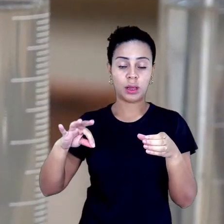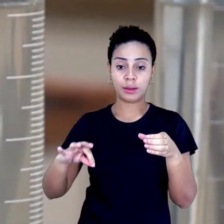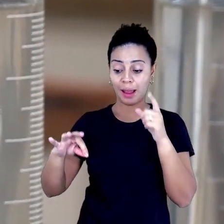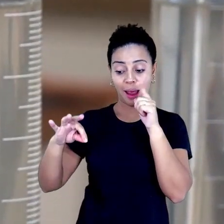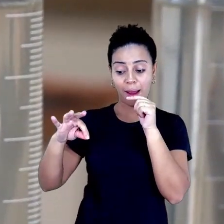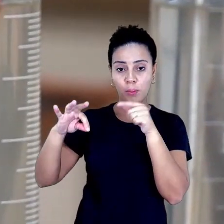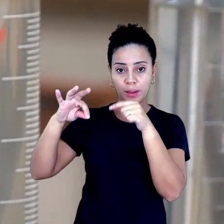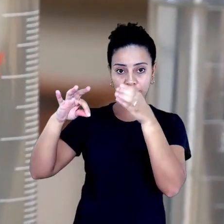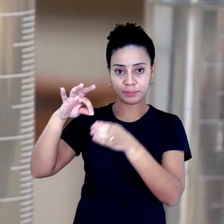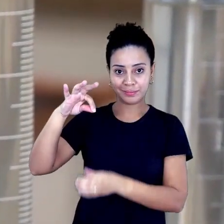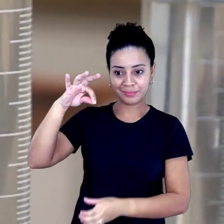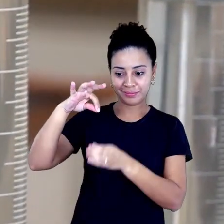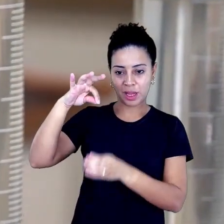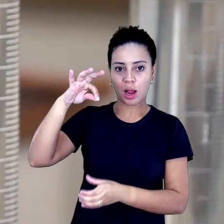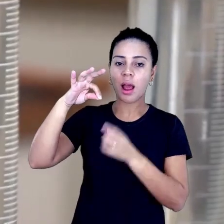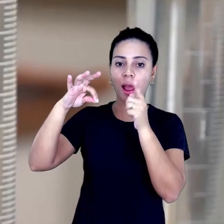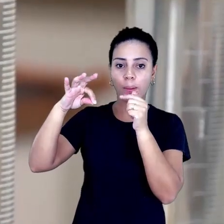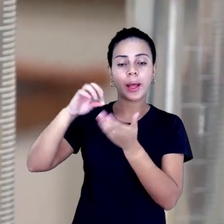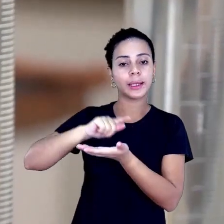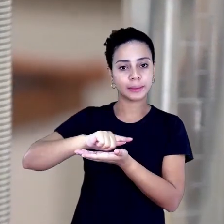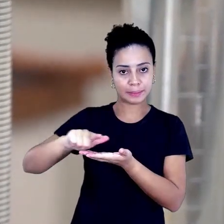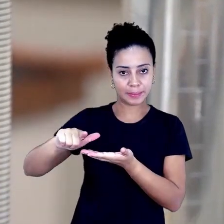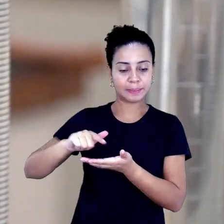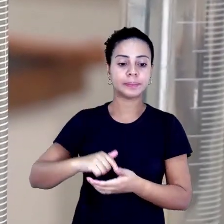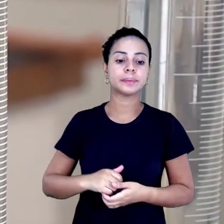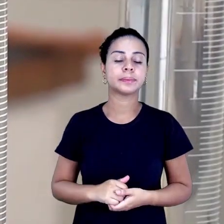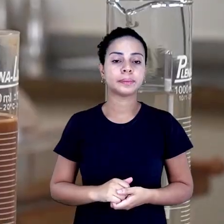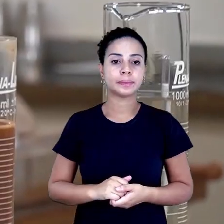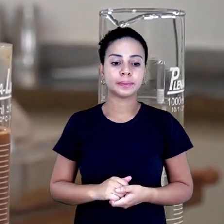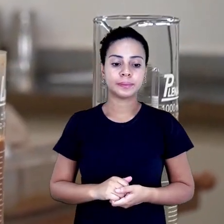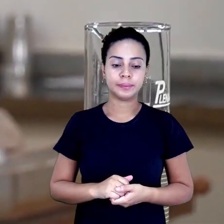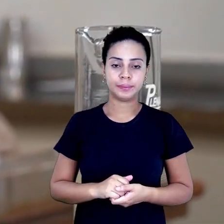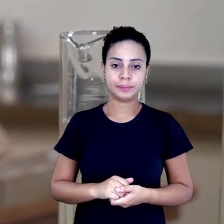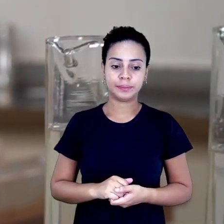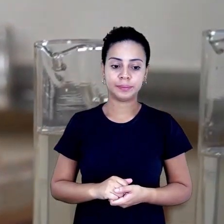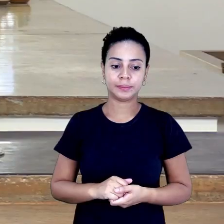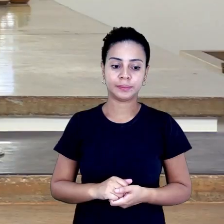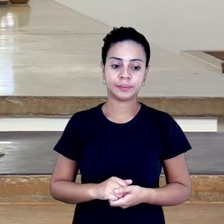uma proveta com água limpa, à mesma temperatura da dispersão.